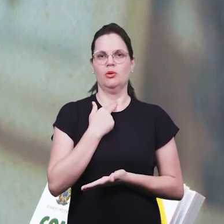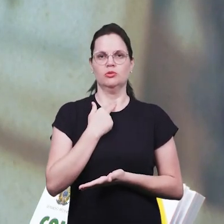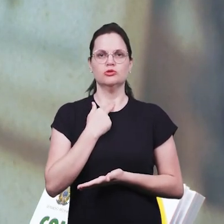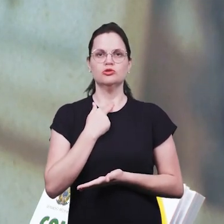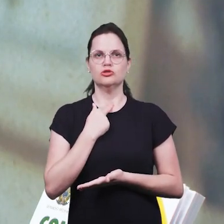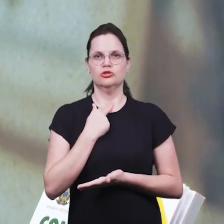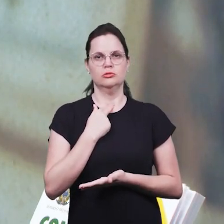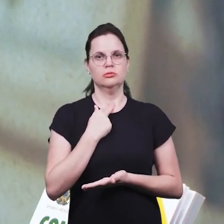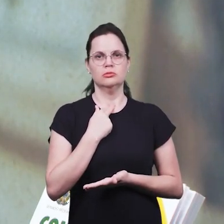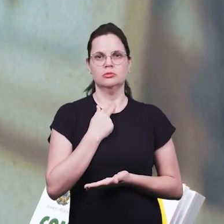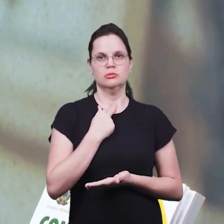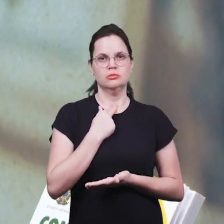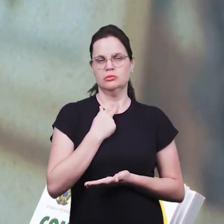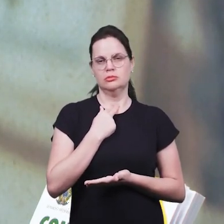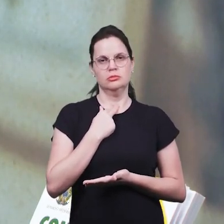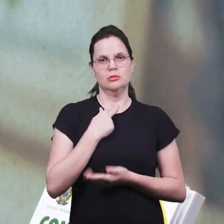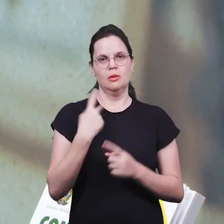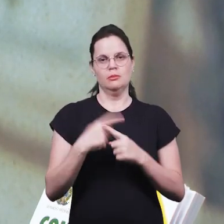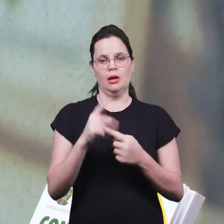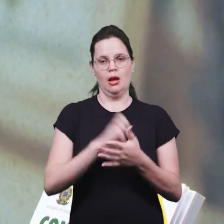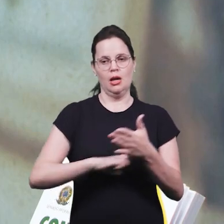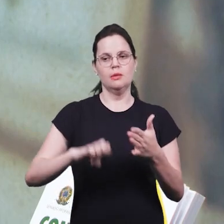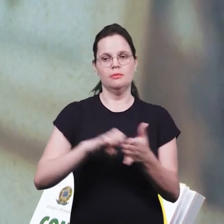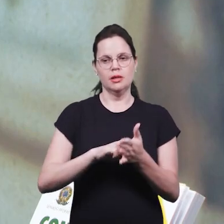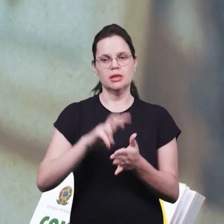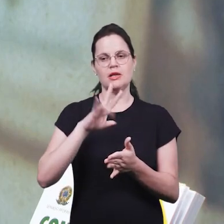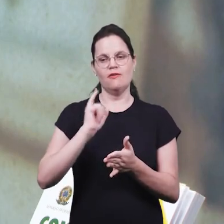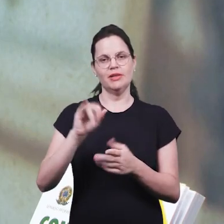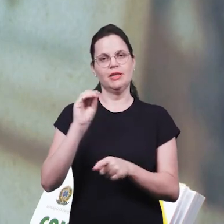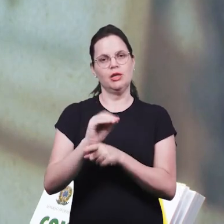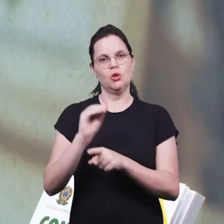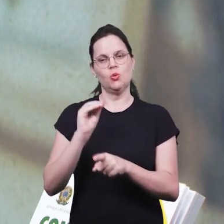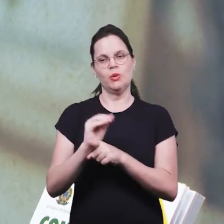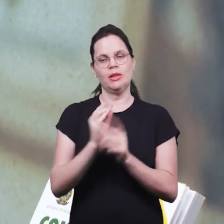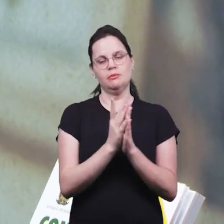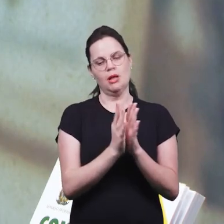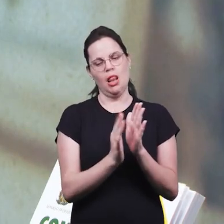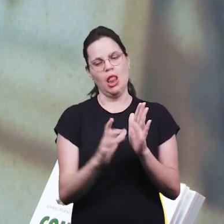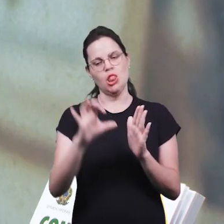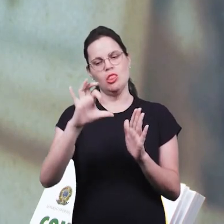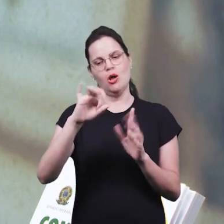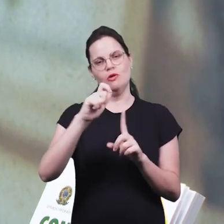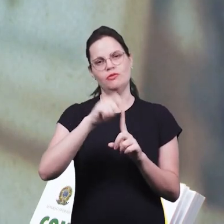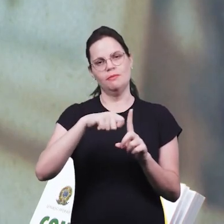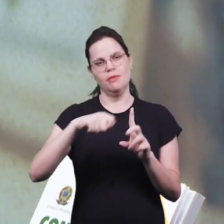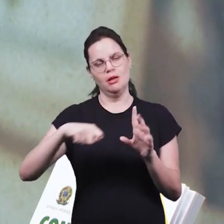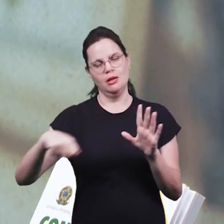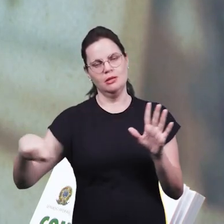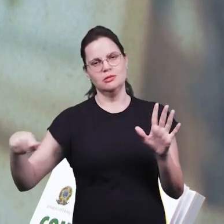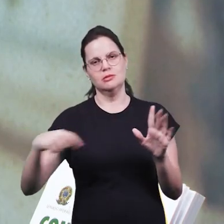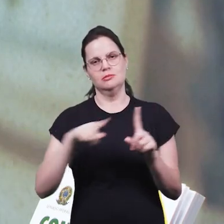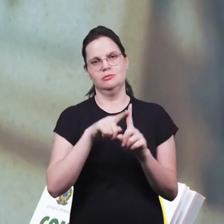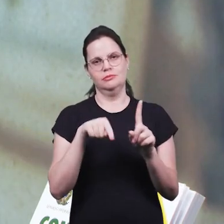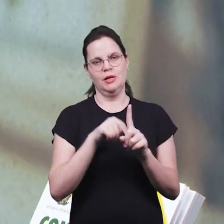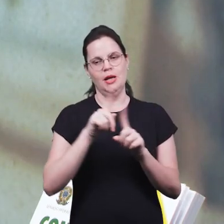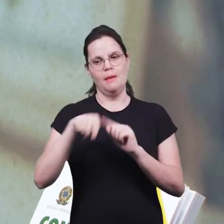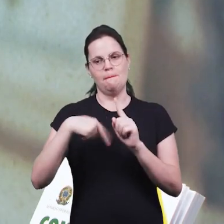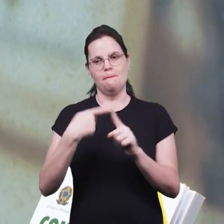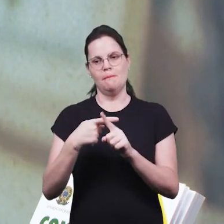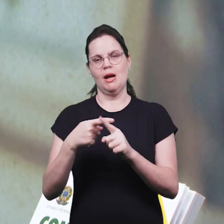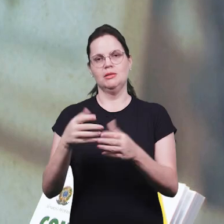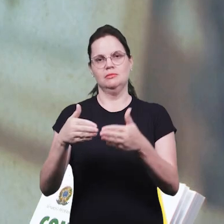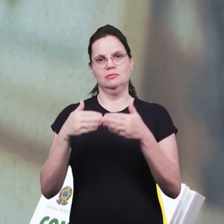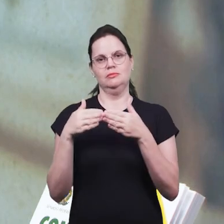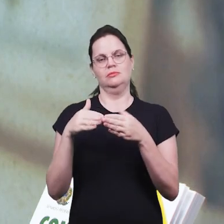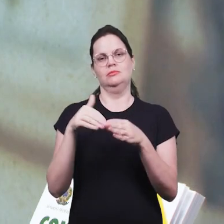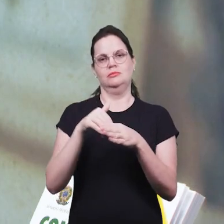demissão. A empresa ela vai ter que preservar durante toda a gestação e mais após o período da licença